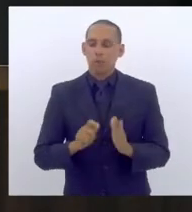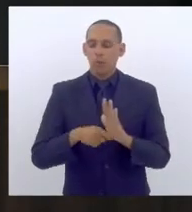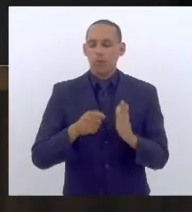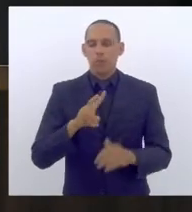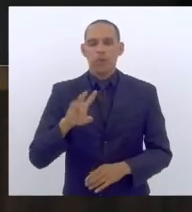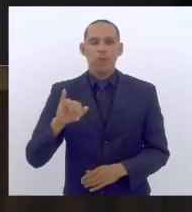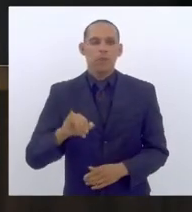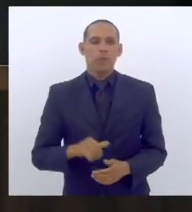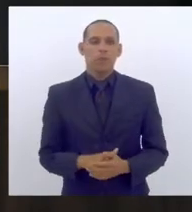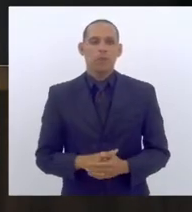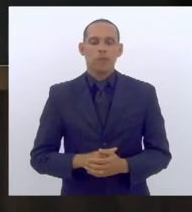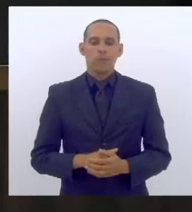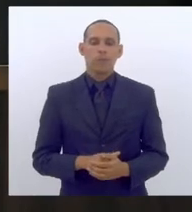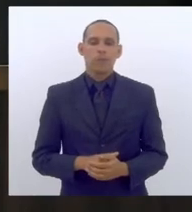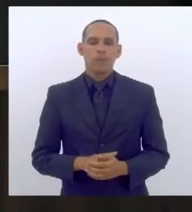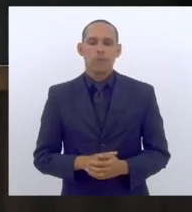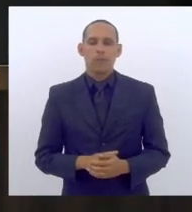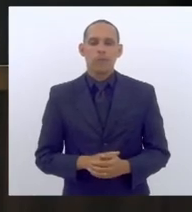autógrafo